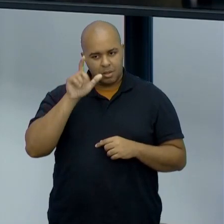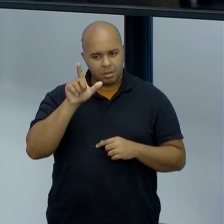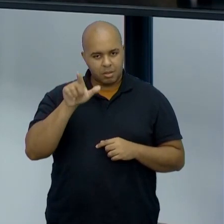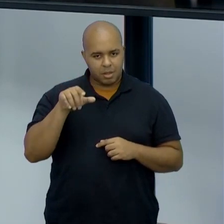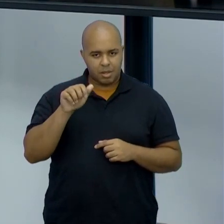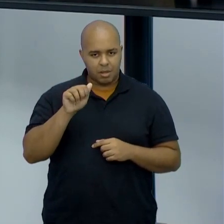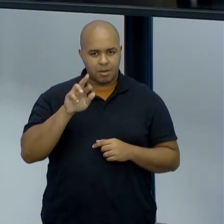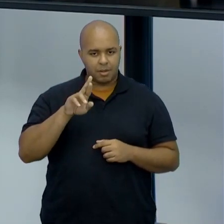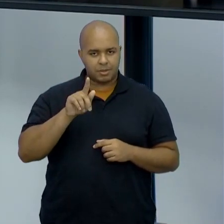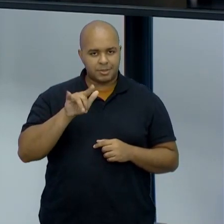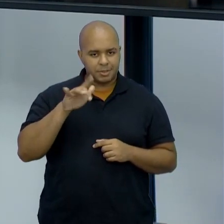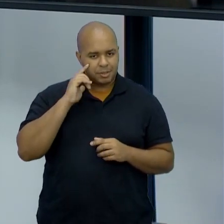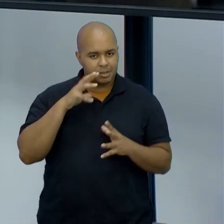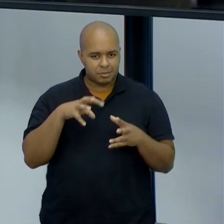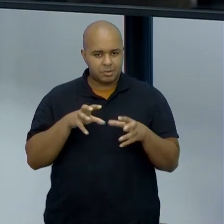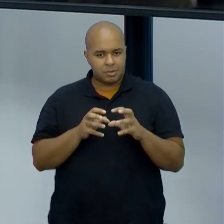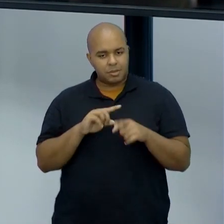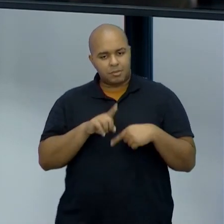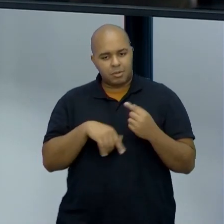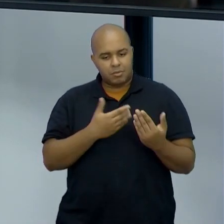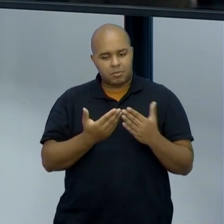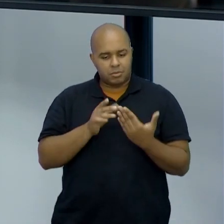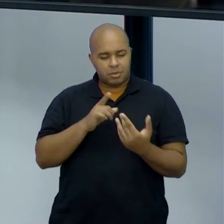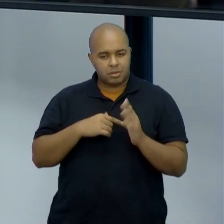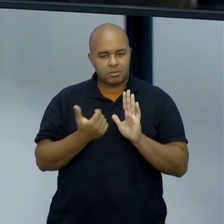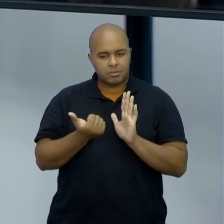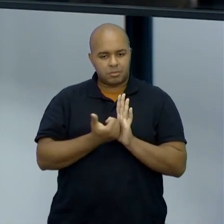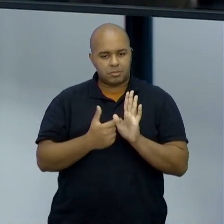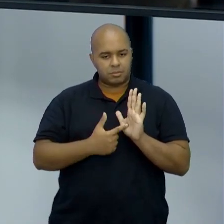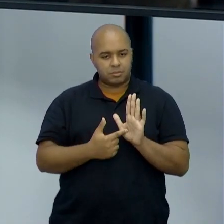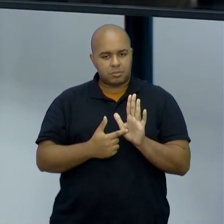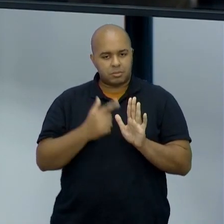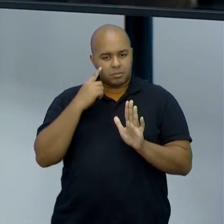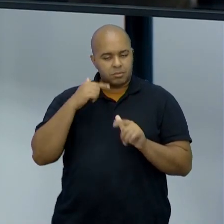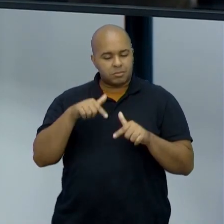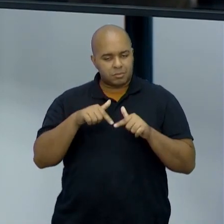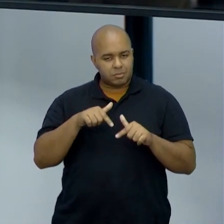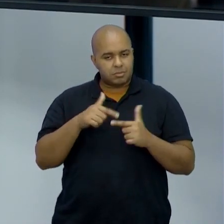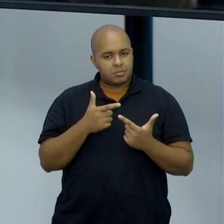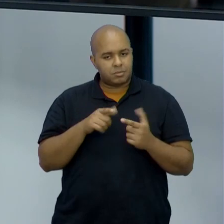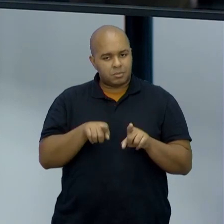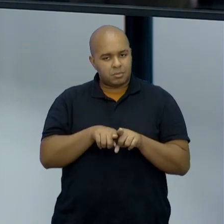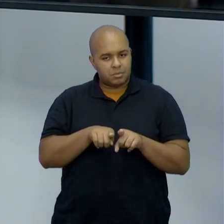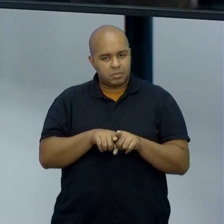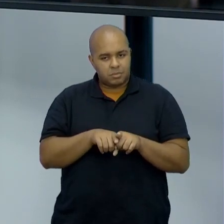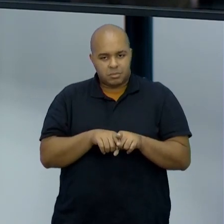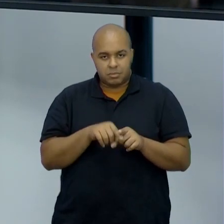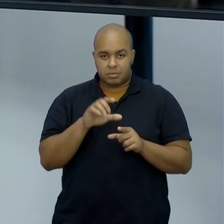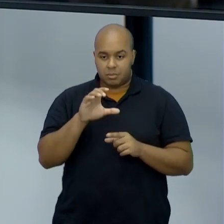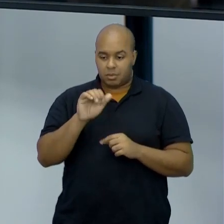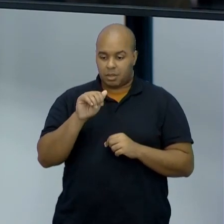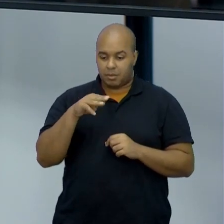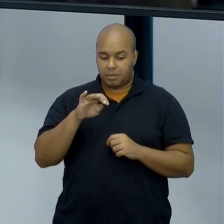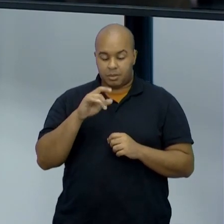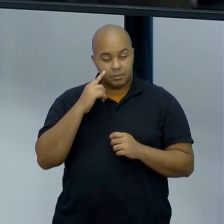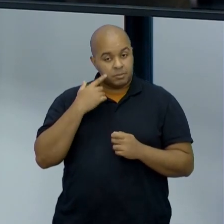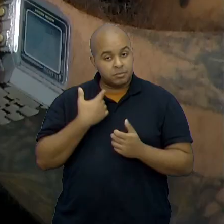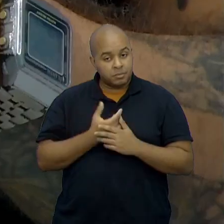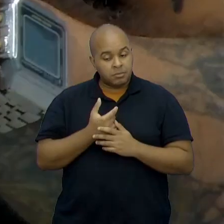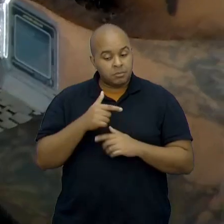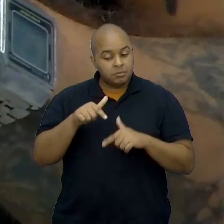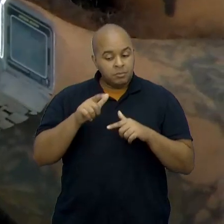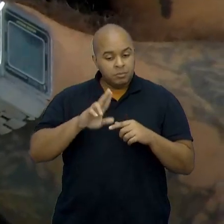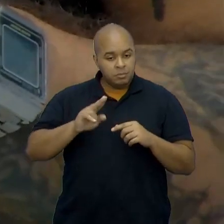é argila. E do outro lado da carta, nós temos o símbolo que representa um trabalhador e um camelo. O